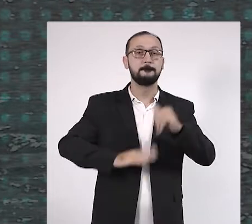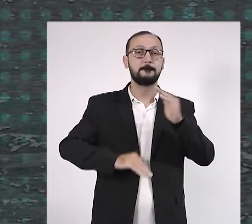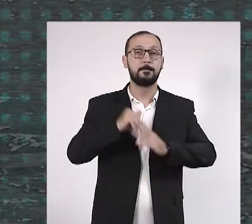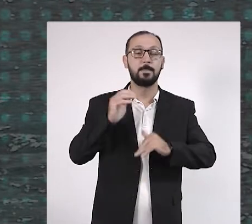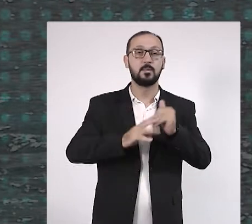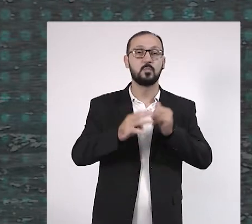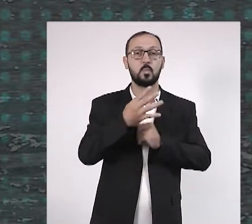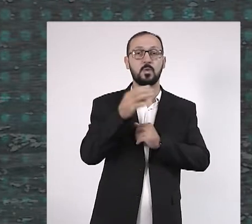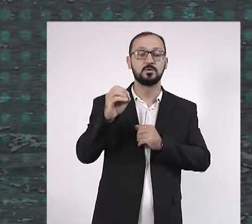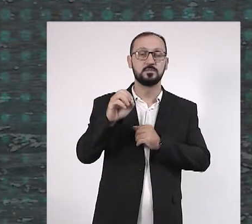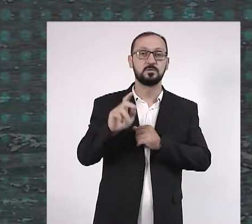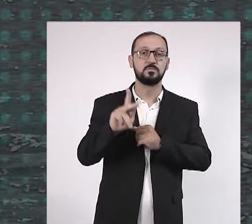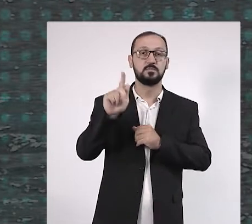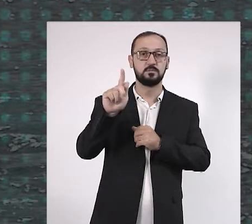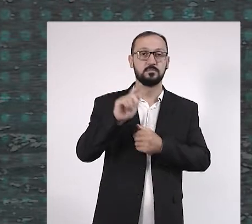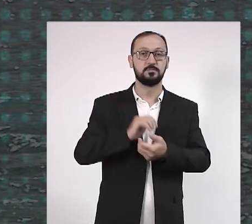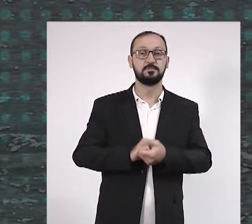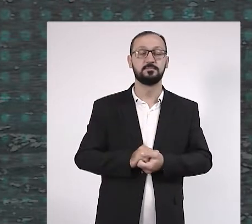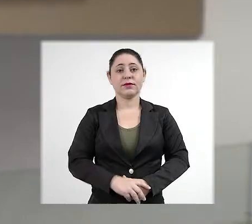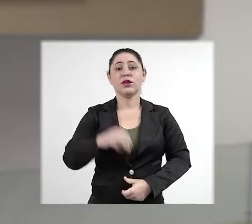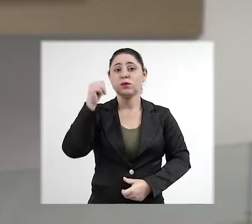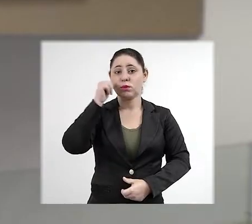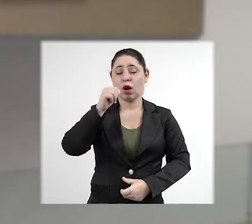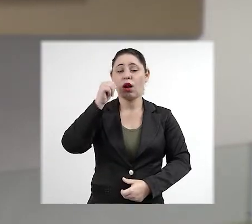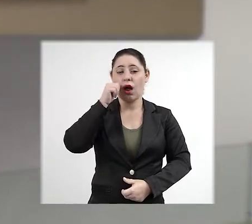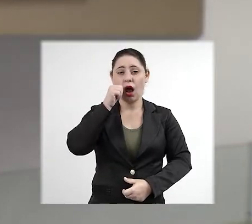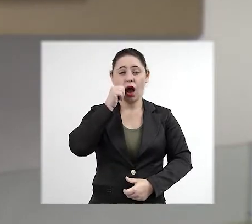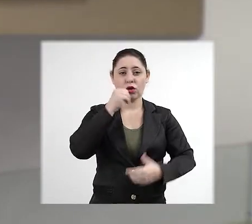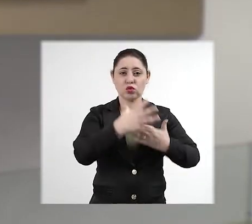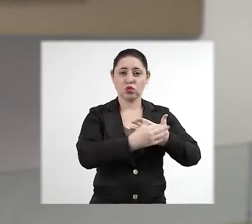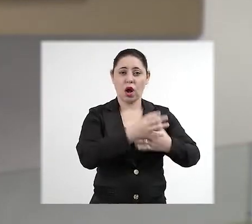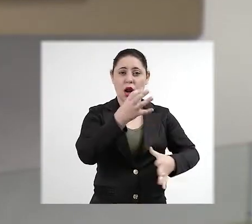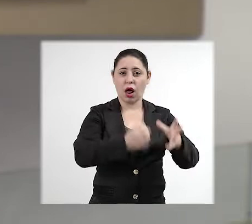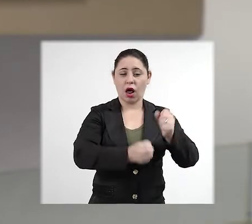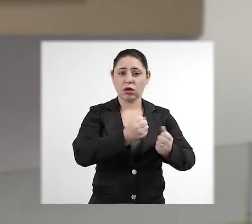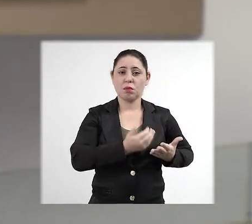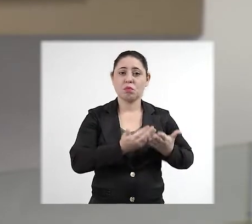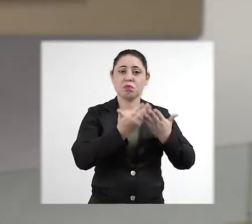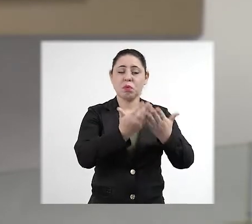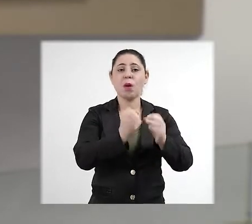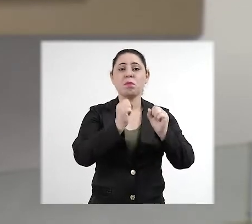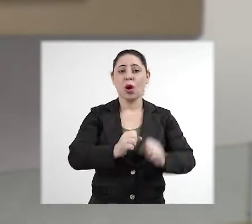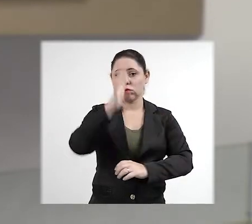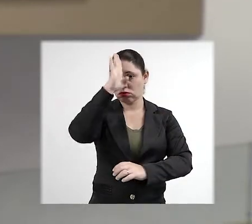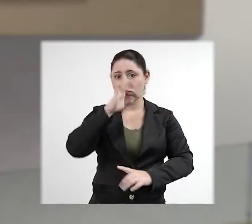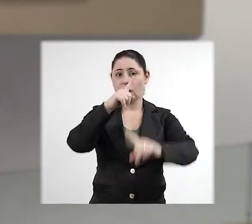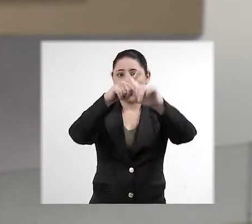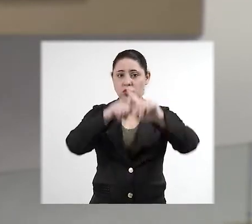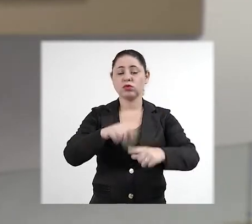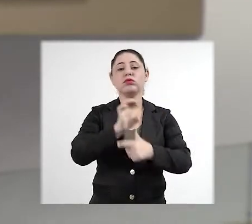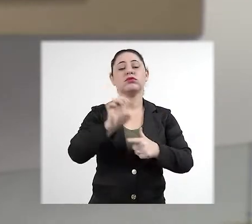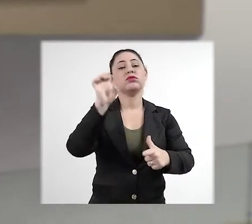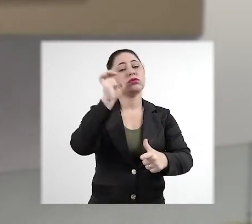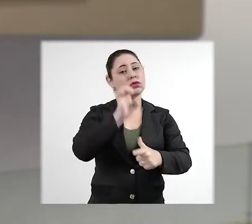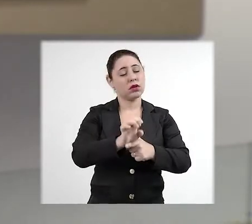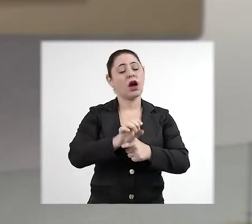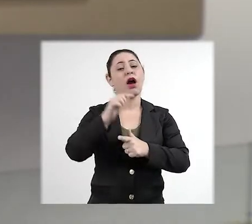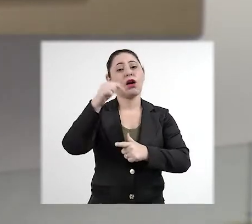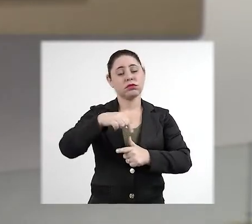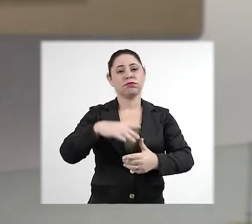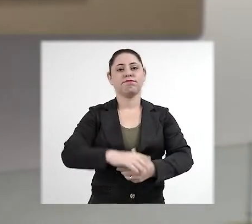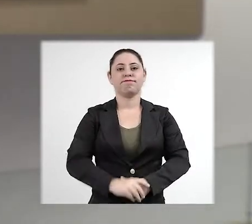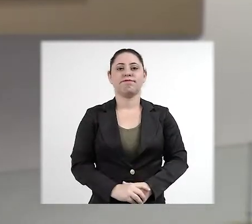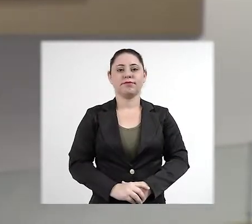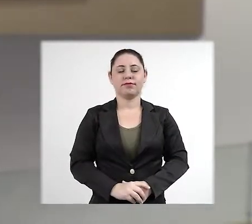profissional, 400 quilos. Mulheres que doam leite materno poderão receber isenção em concursos públicos